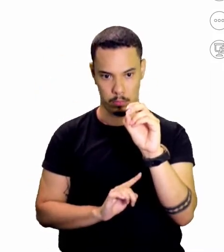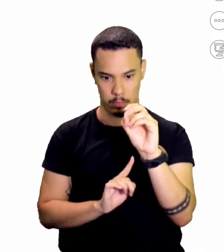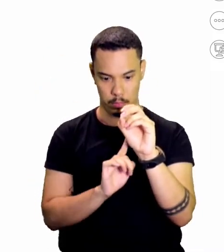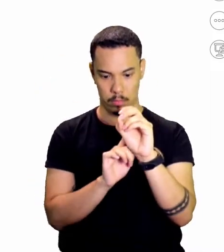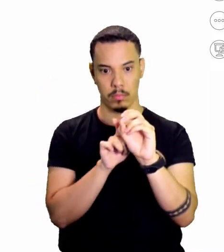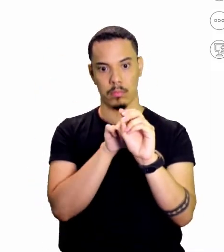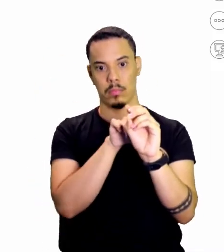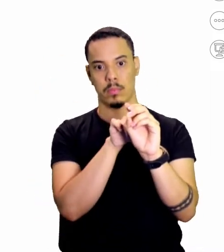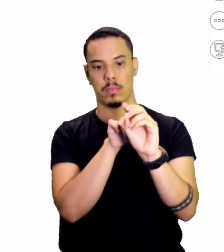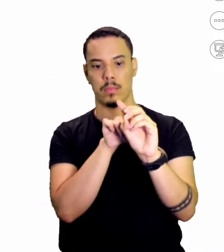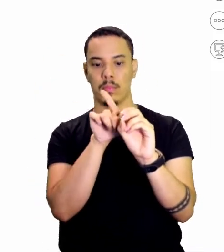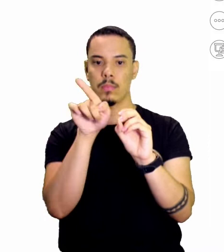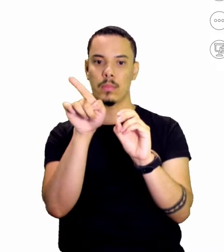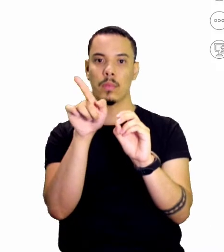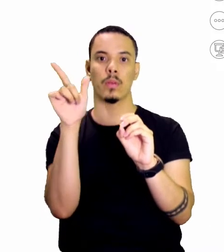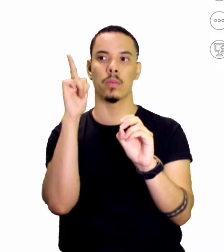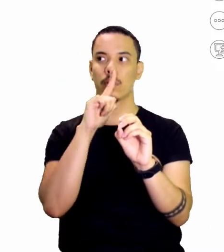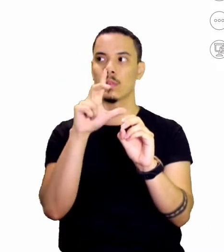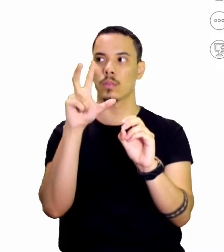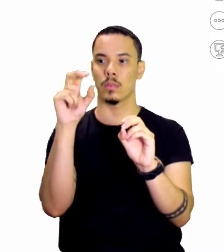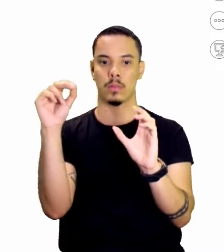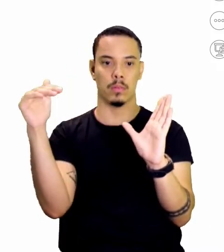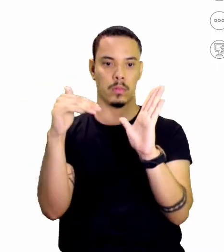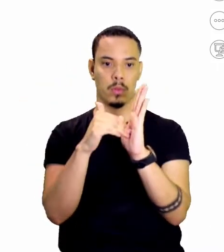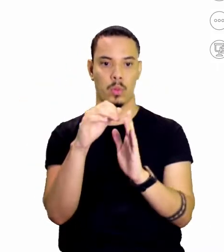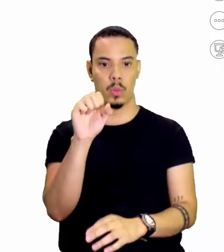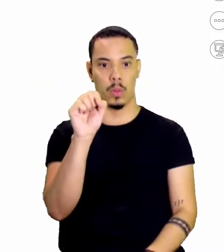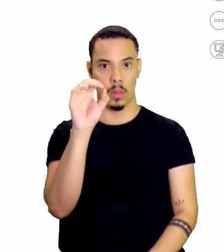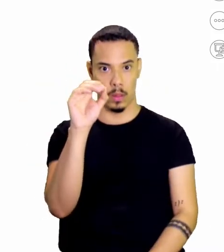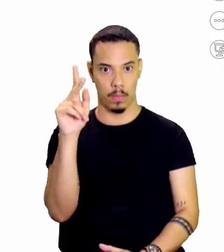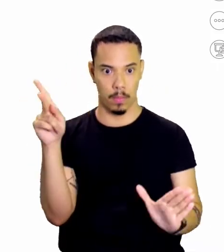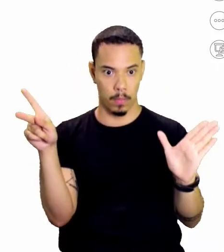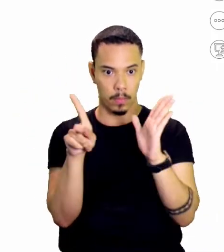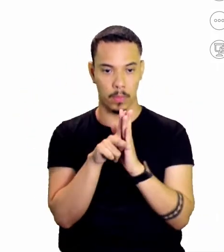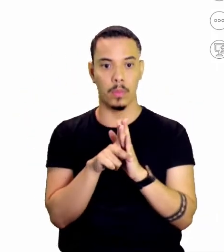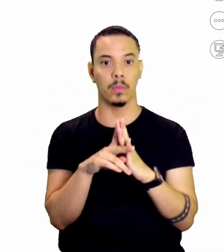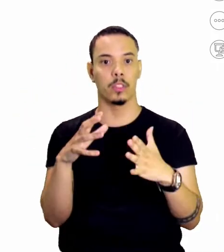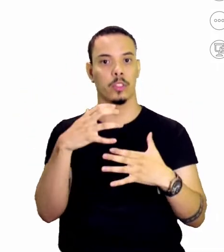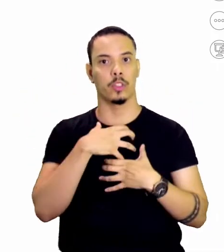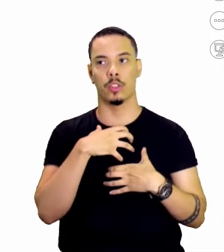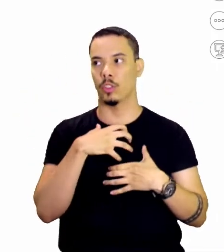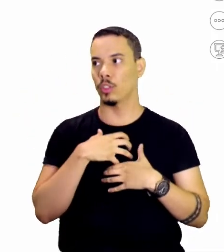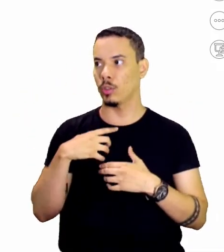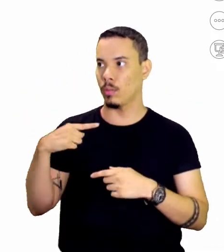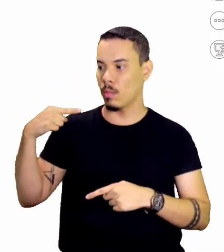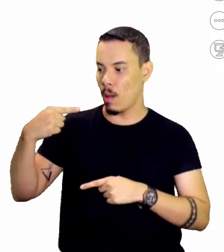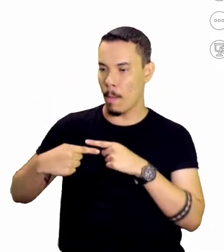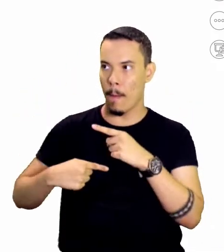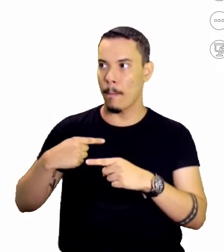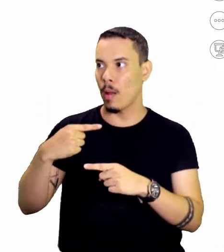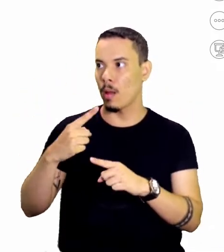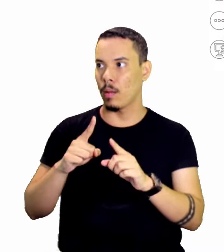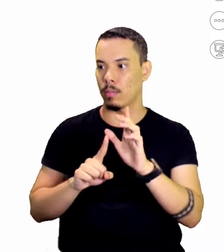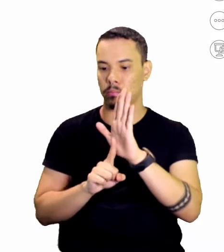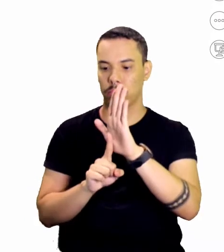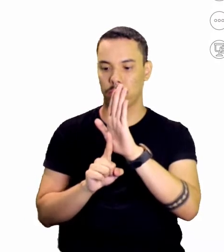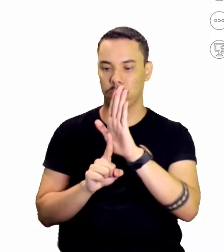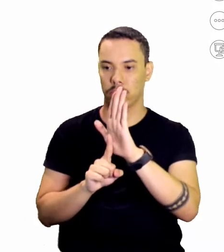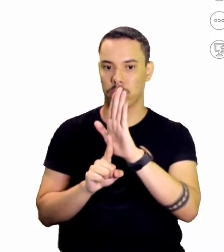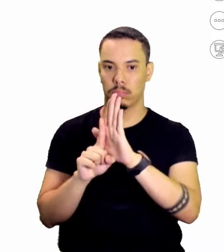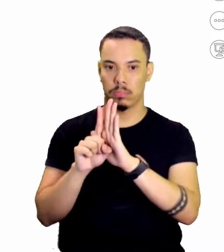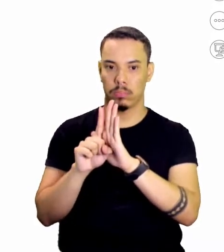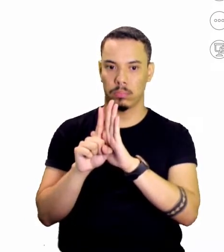para cima ele foi de 50 para 80 trajetória o movimento progressivo